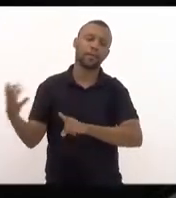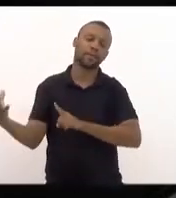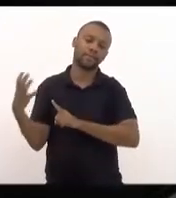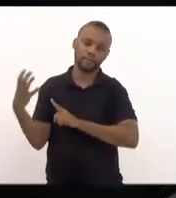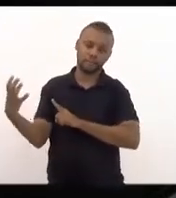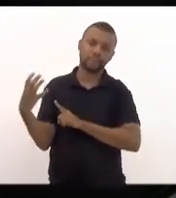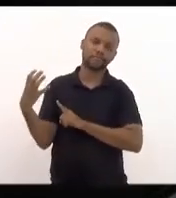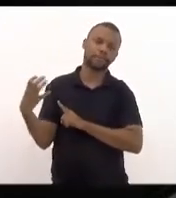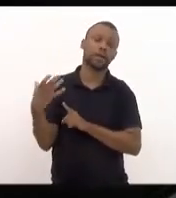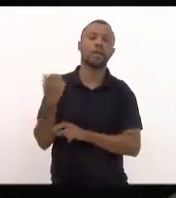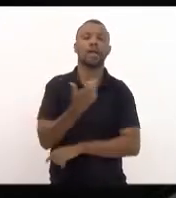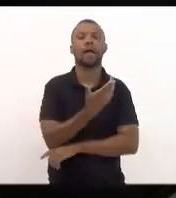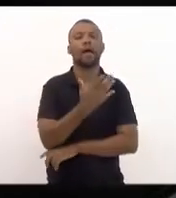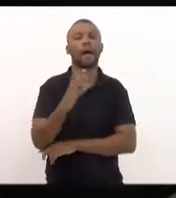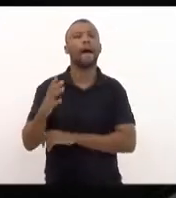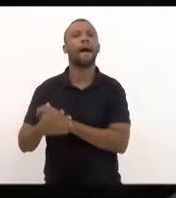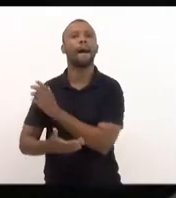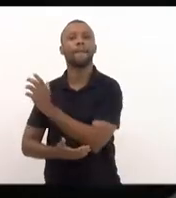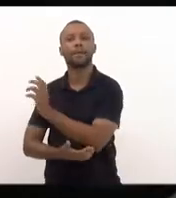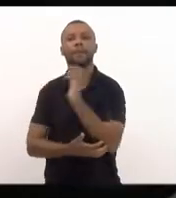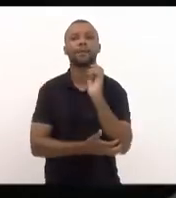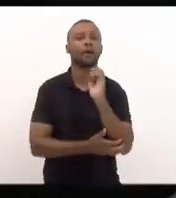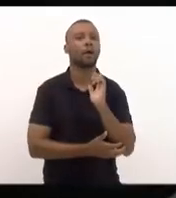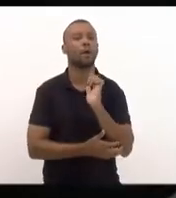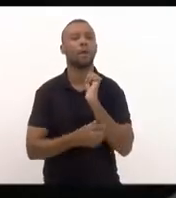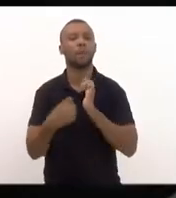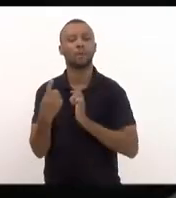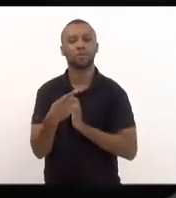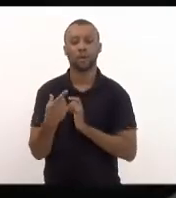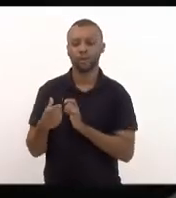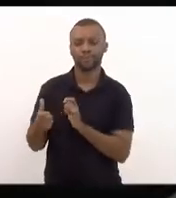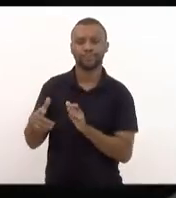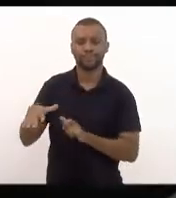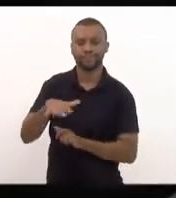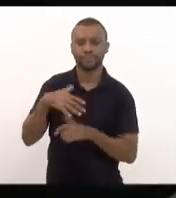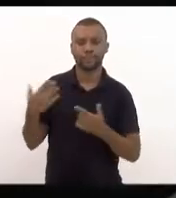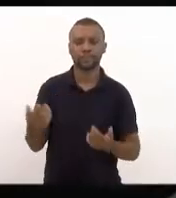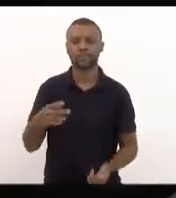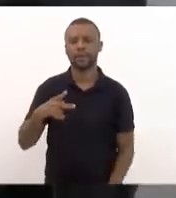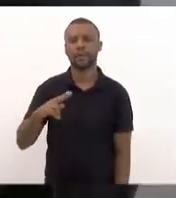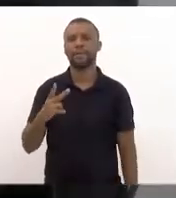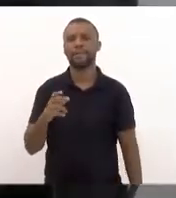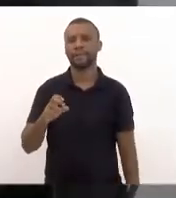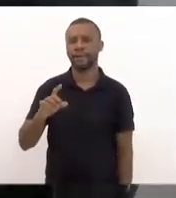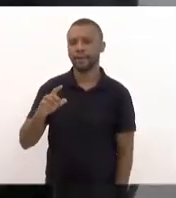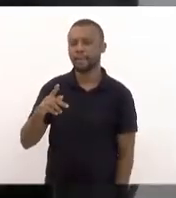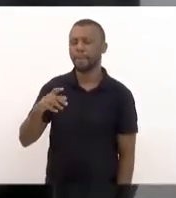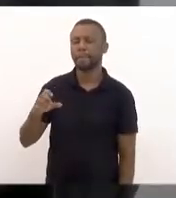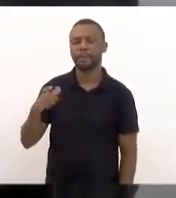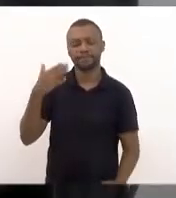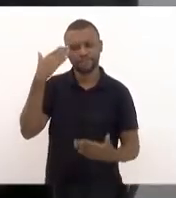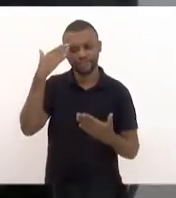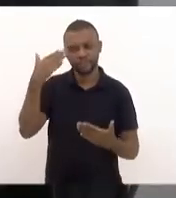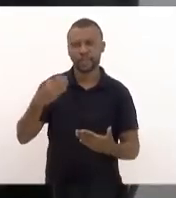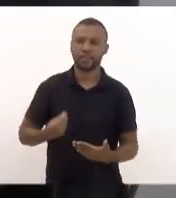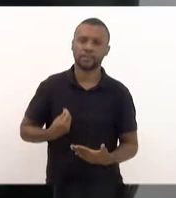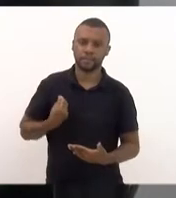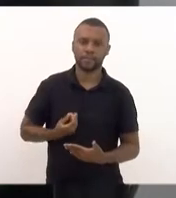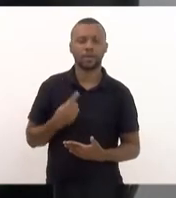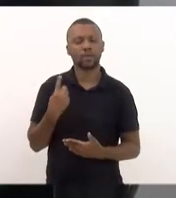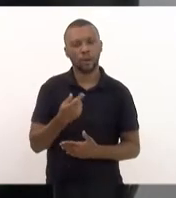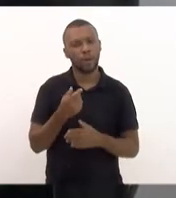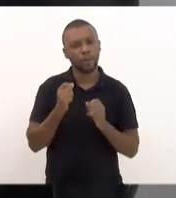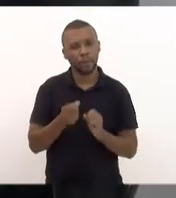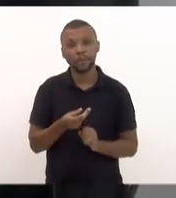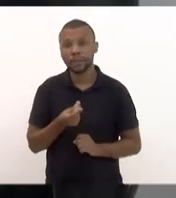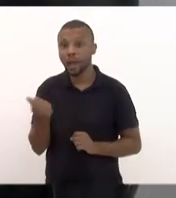e ambiental para a nossa região. Presidente Felipe Brondi, eu quero agradecer a sua participação e já dizer que nós podemos sair